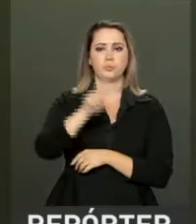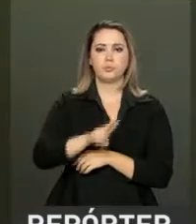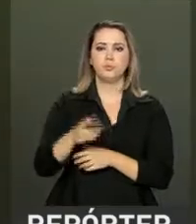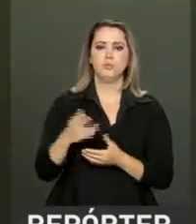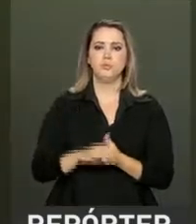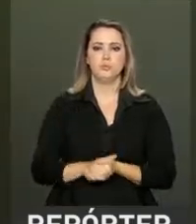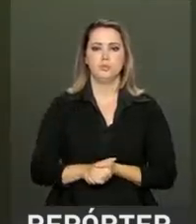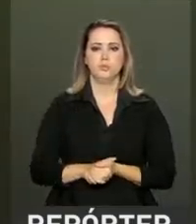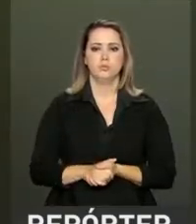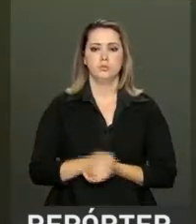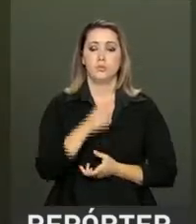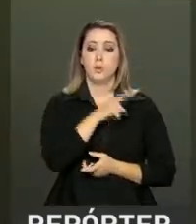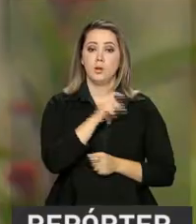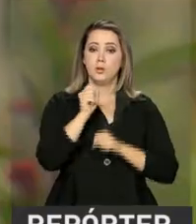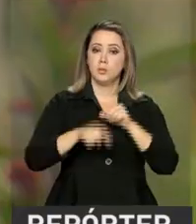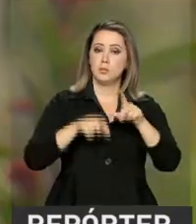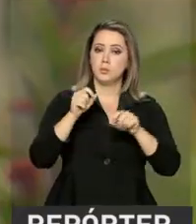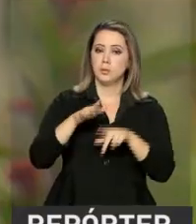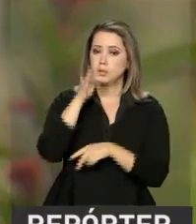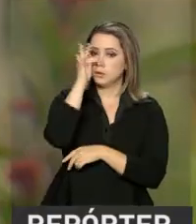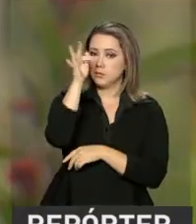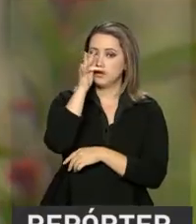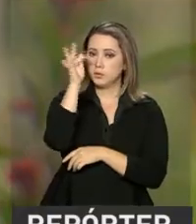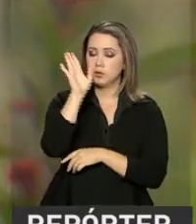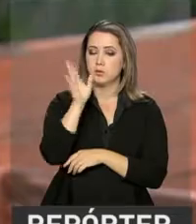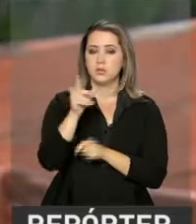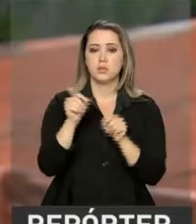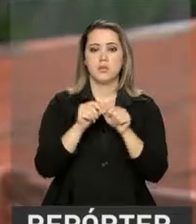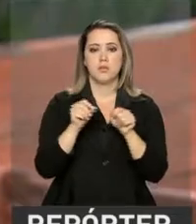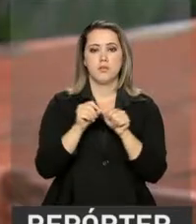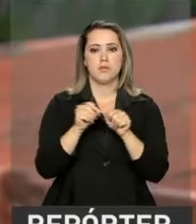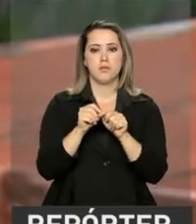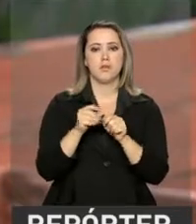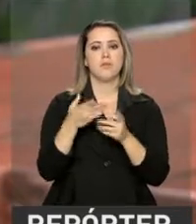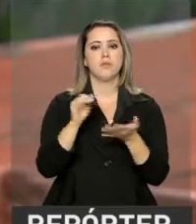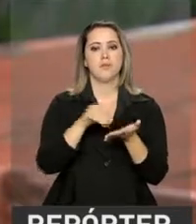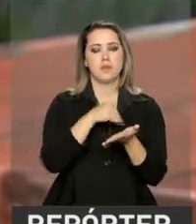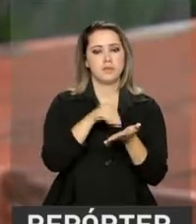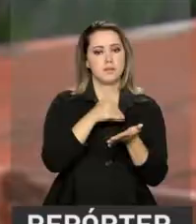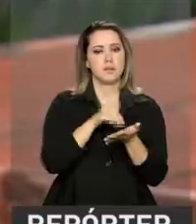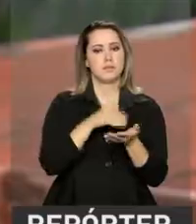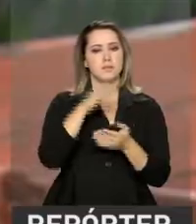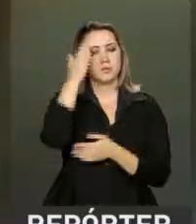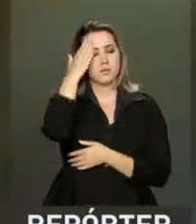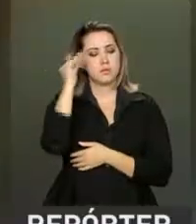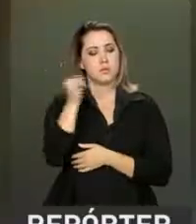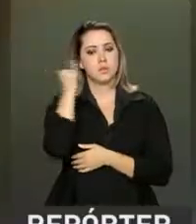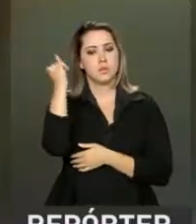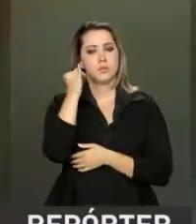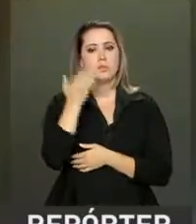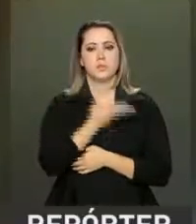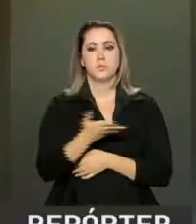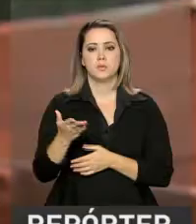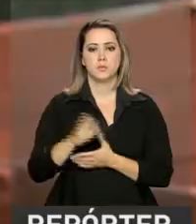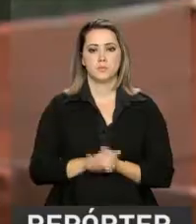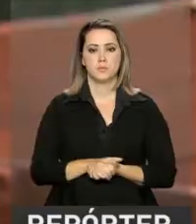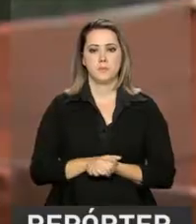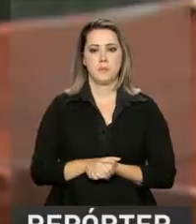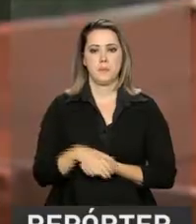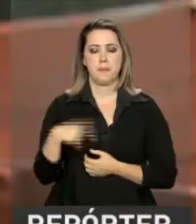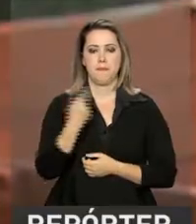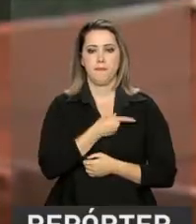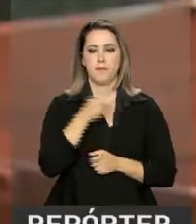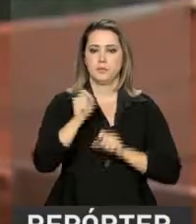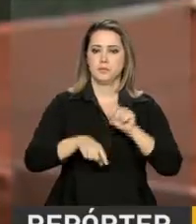rosane que é portadora de flores já fez o cadastro e sabe da importância que ele tem para os agricultores nós